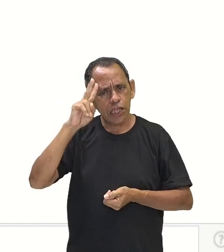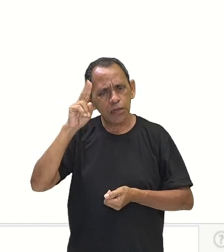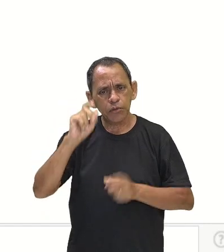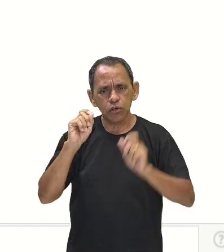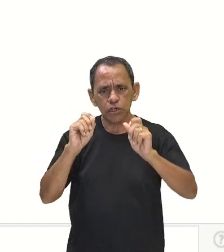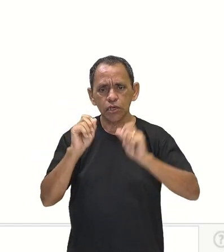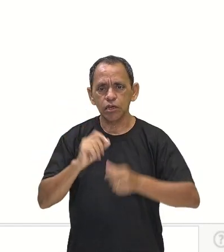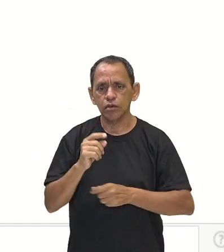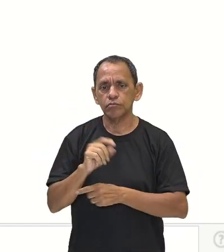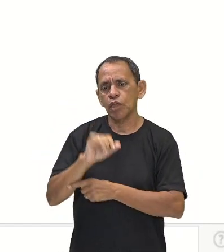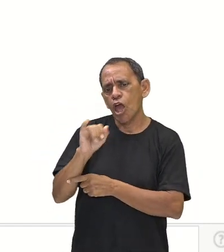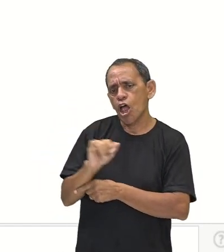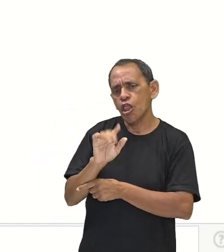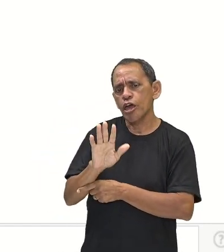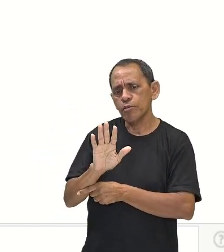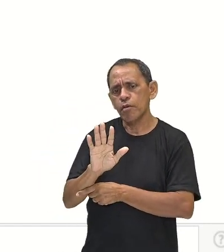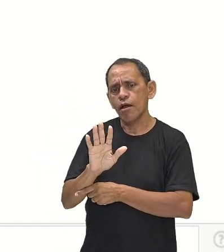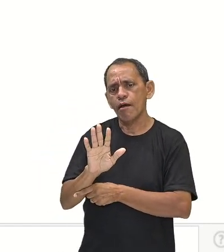nós vamos ter o quê?